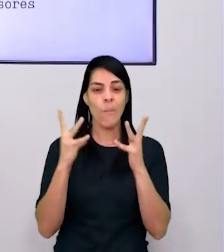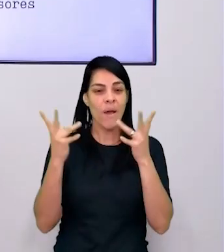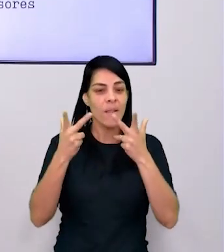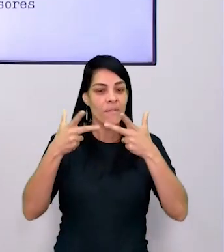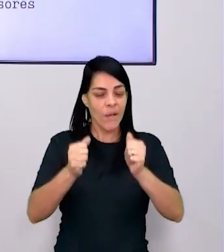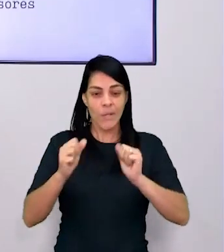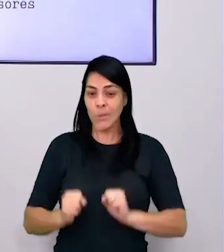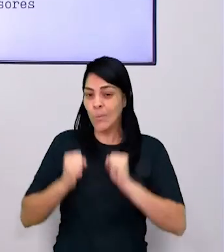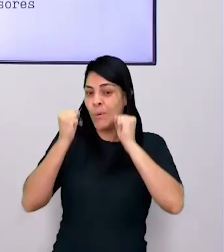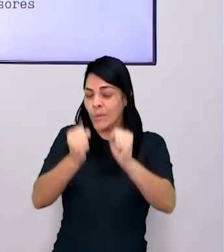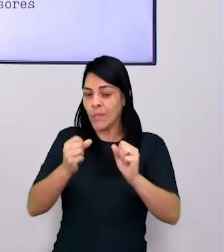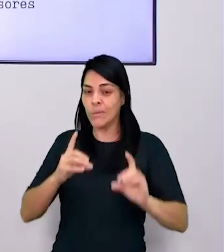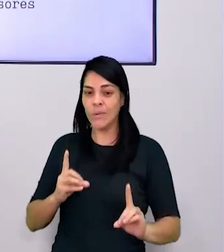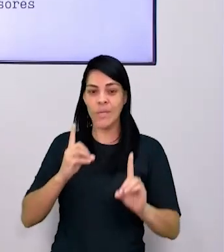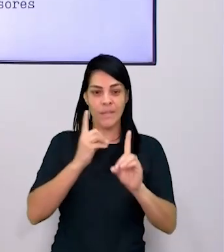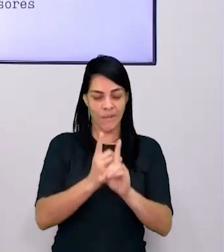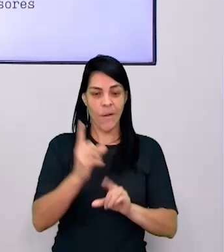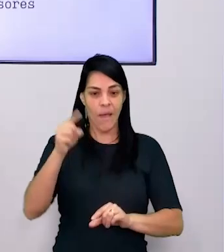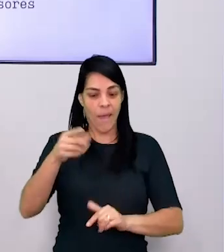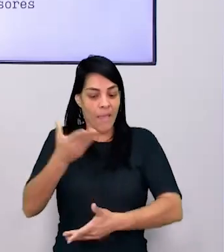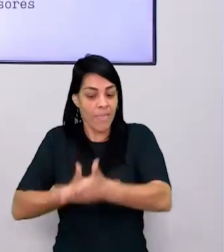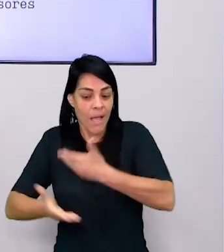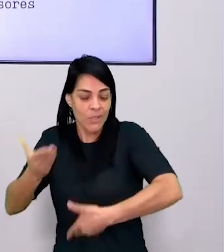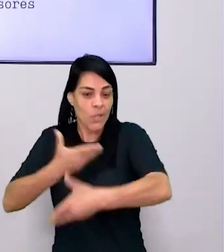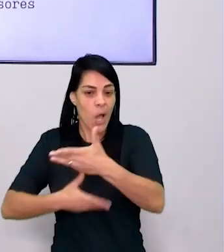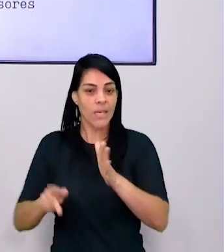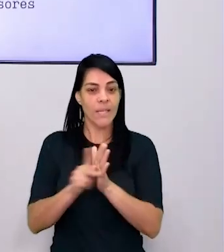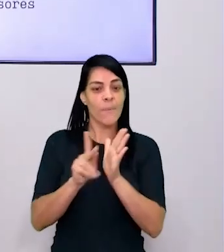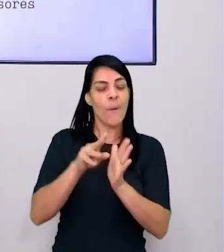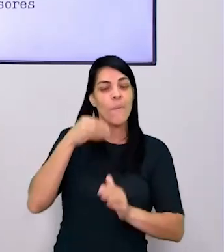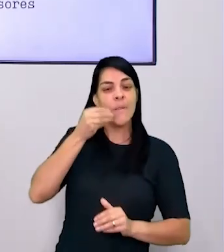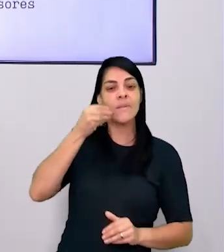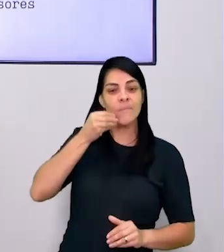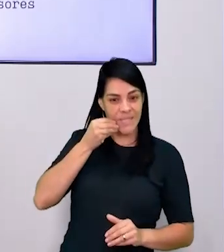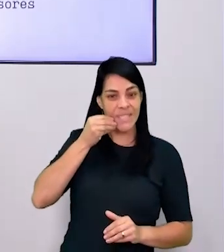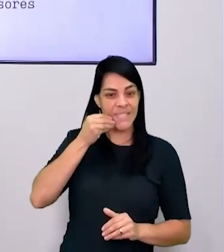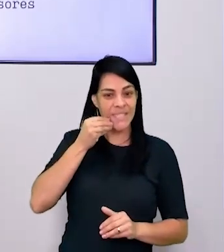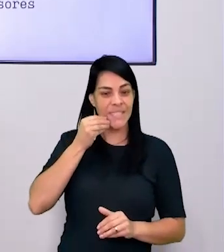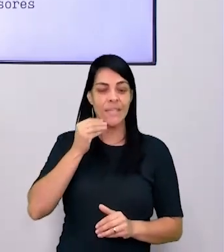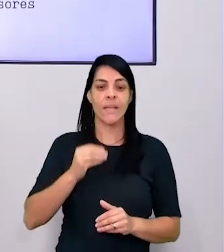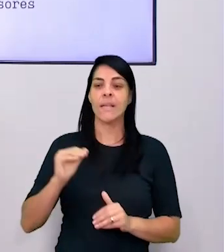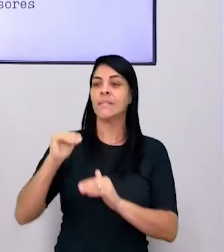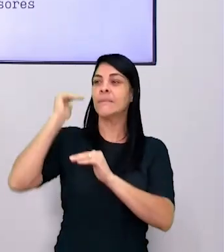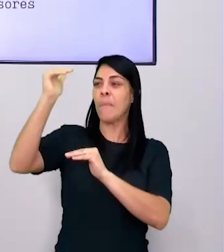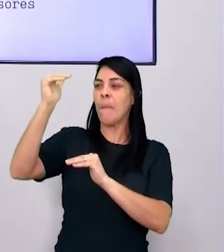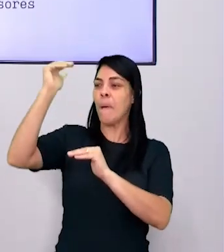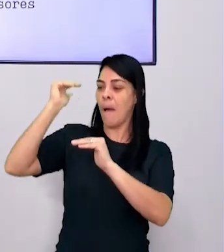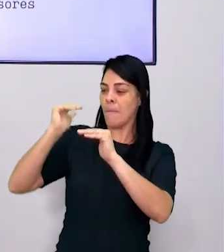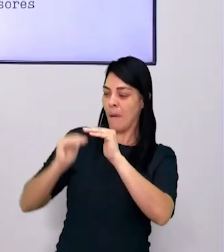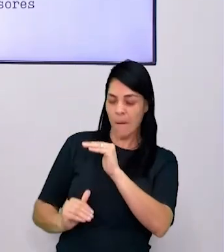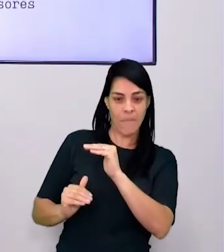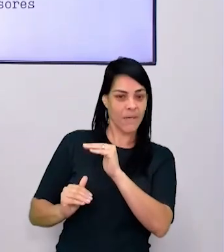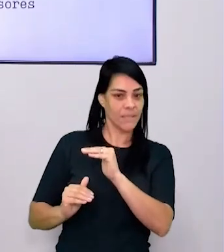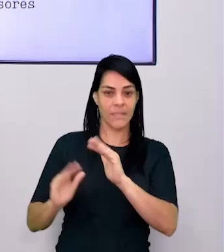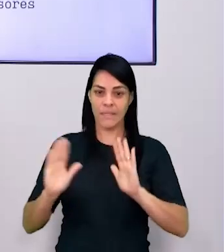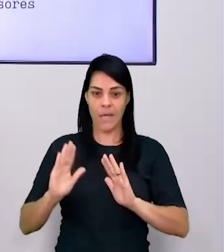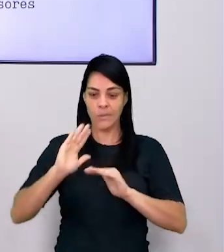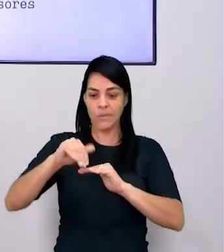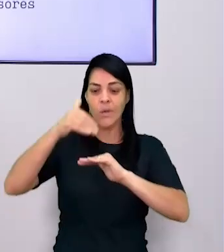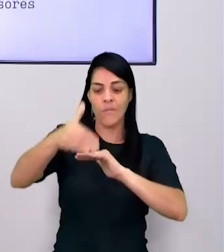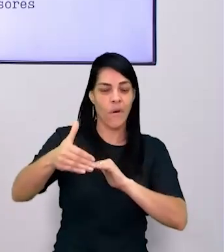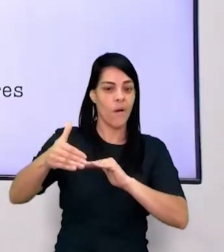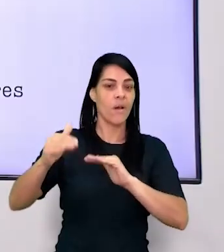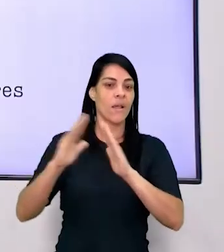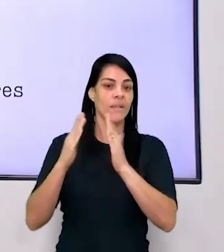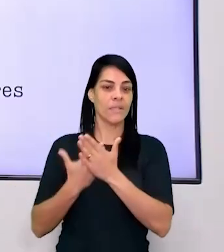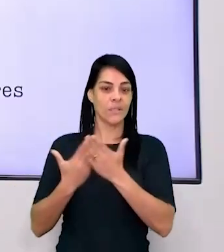poder deles está na troca de experiências, numa troca horizontal, nada de cima para baixo, de fora da rede para dentro da